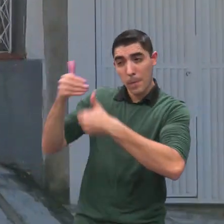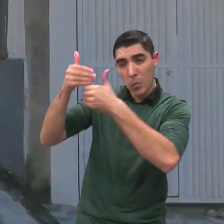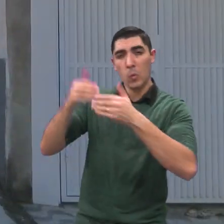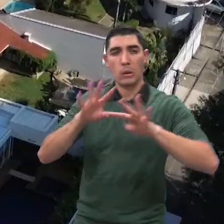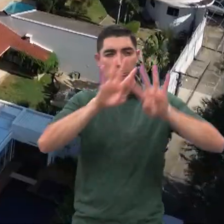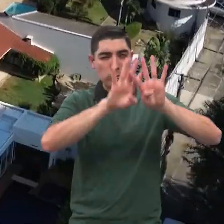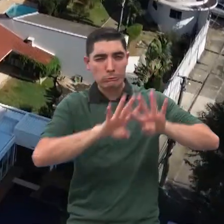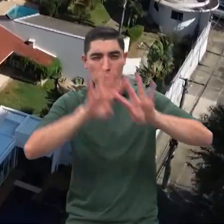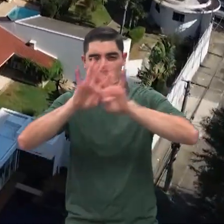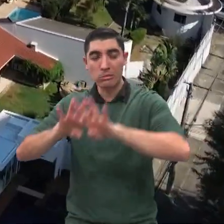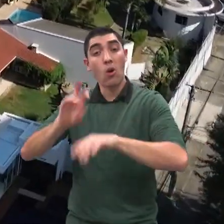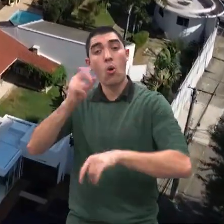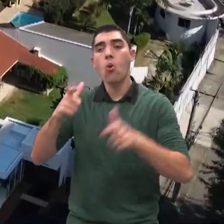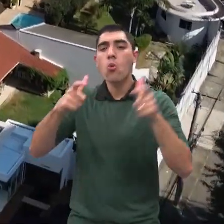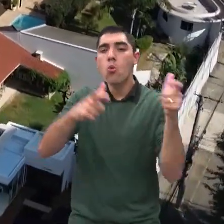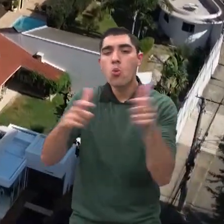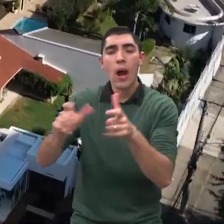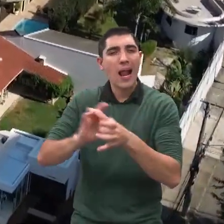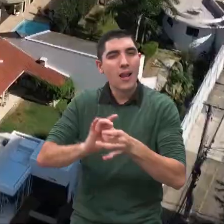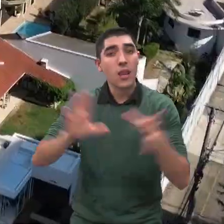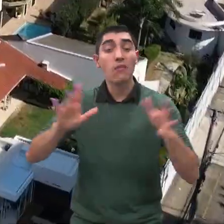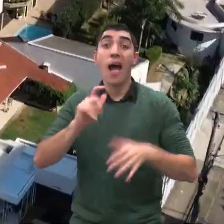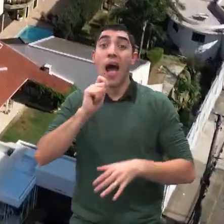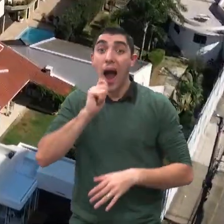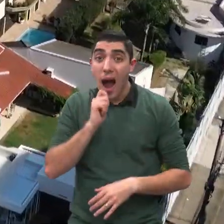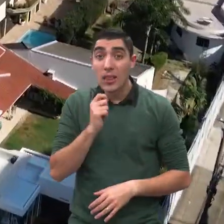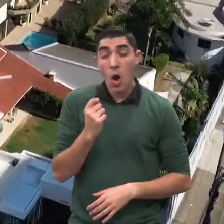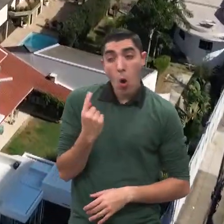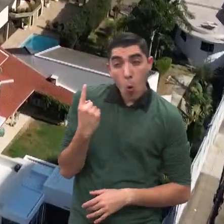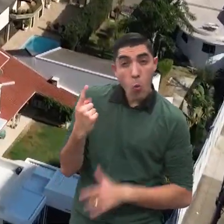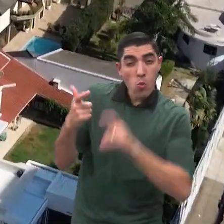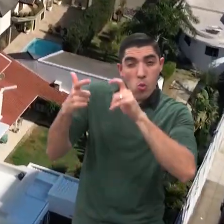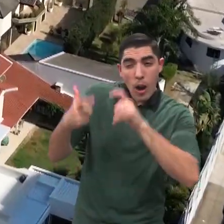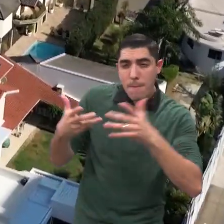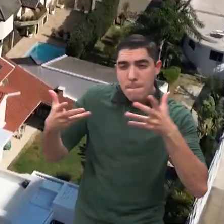Muros, grades ou espaços abertos. Ainda não